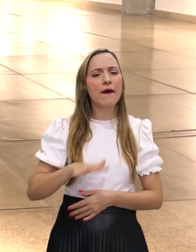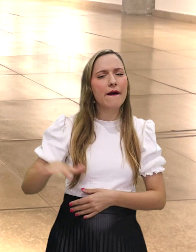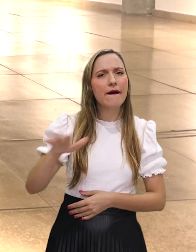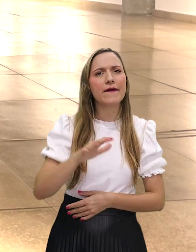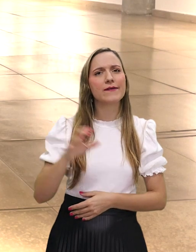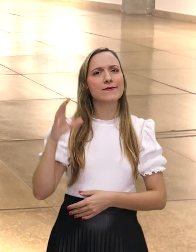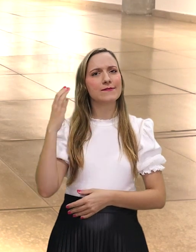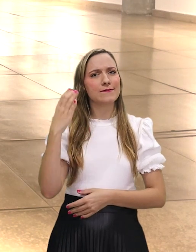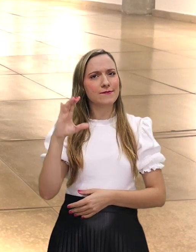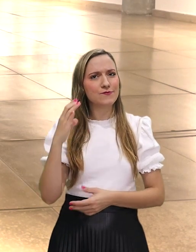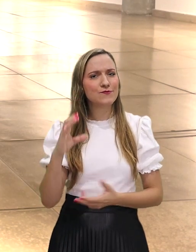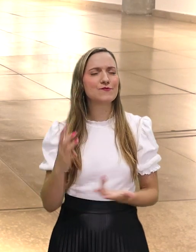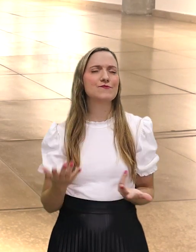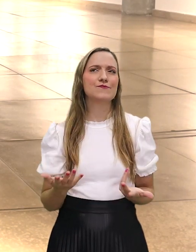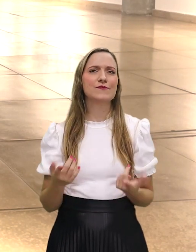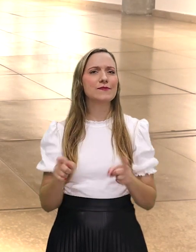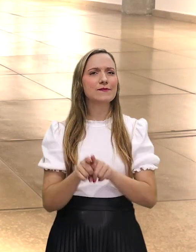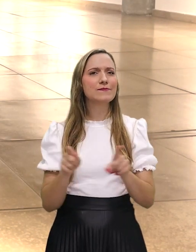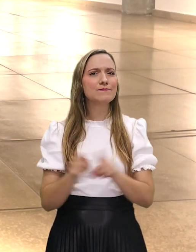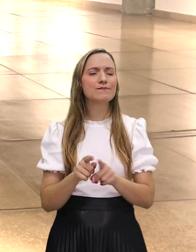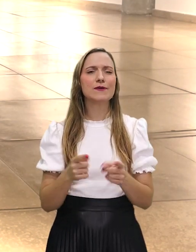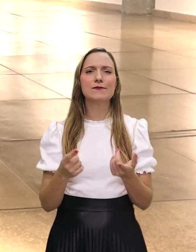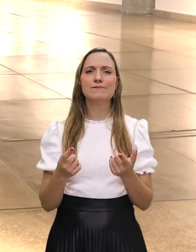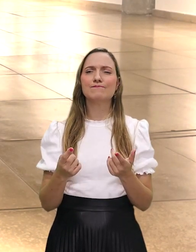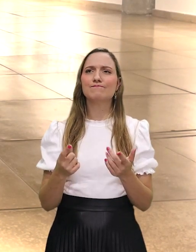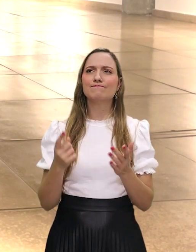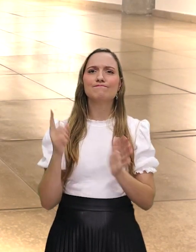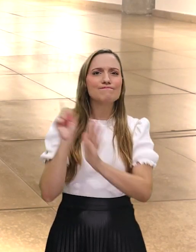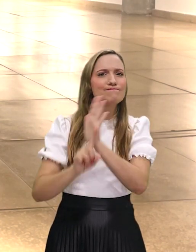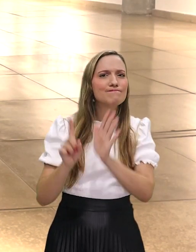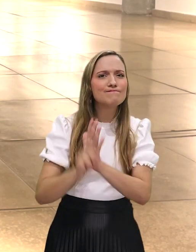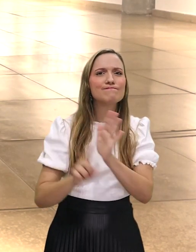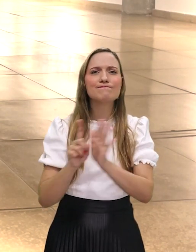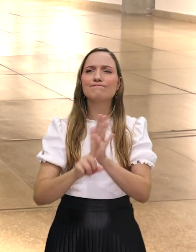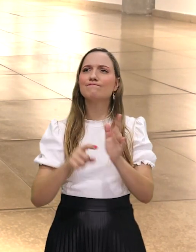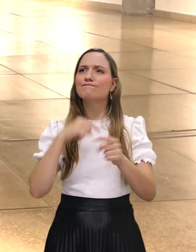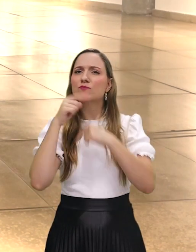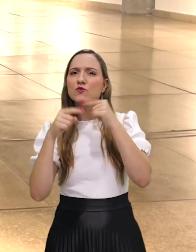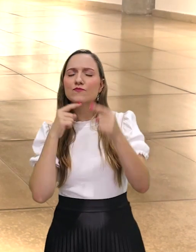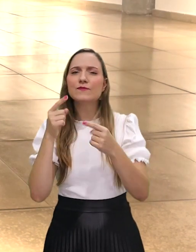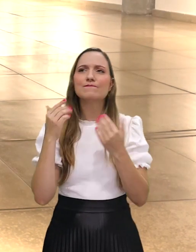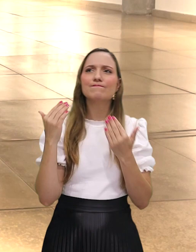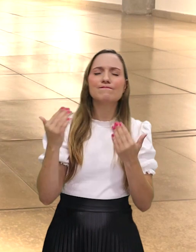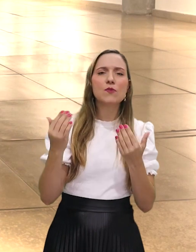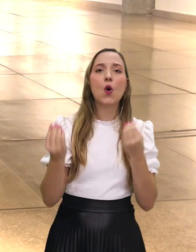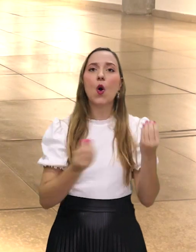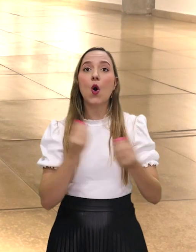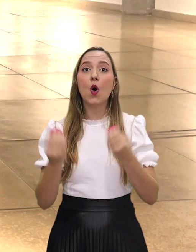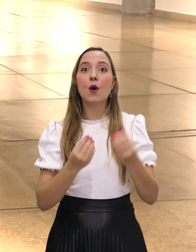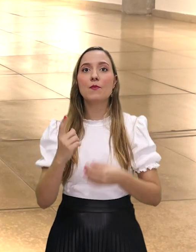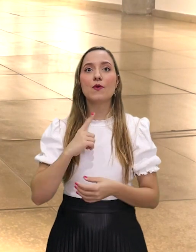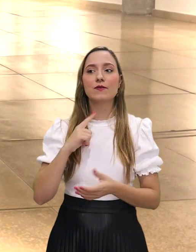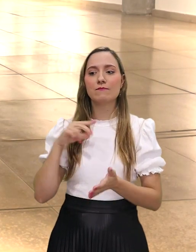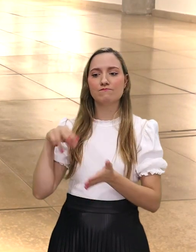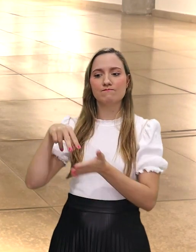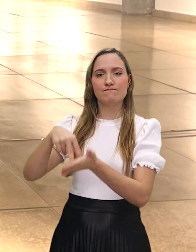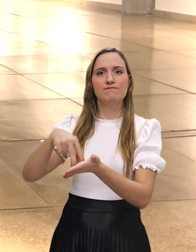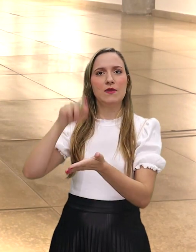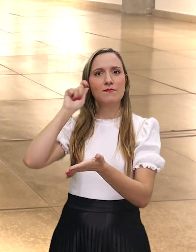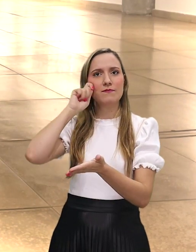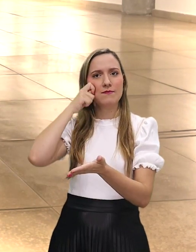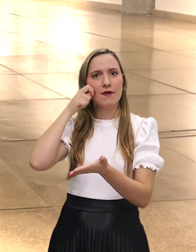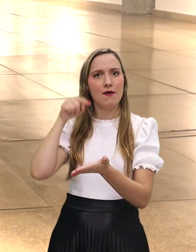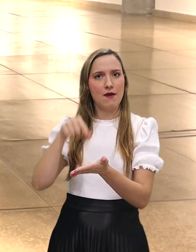ficção especulativa, que coloca o protagonismo negro como uma prioridade, assim. Então,